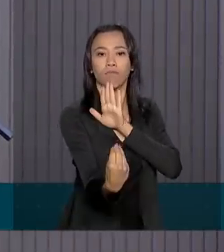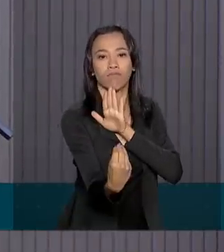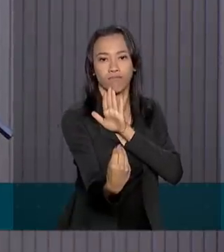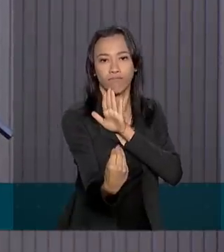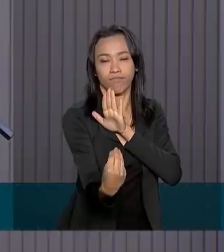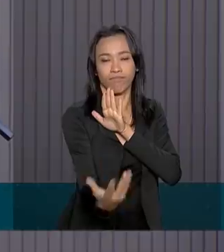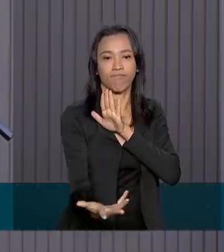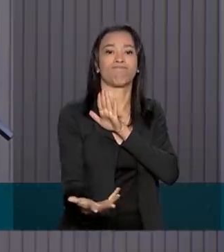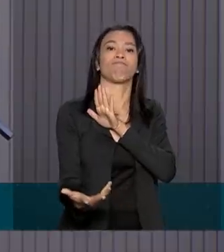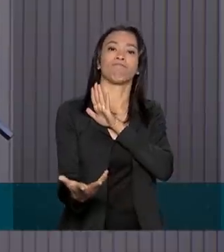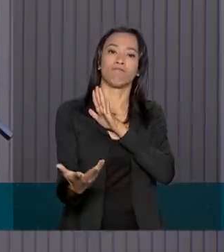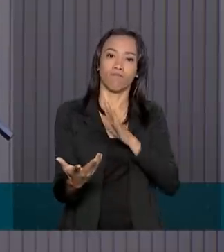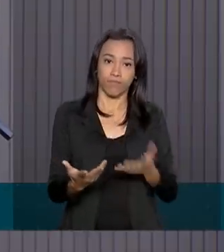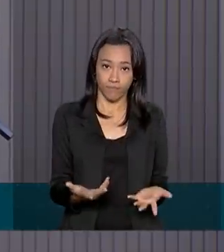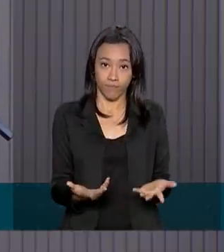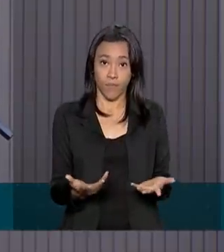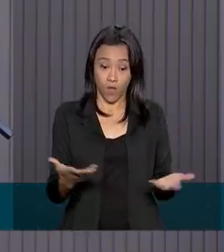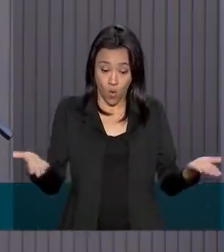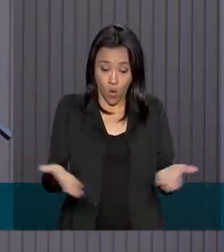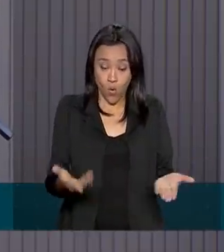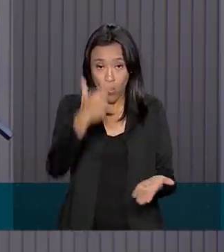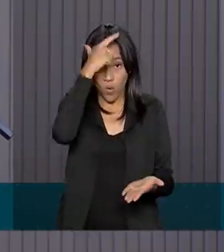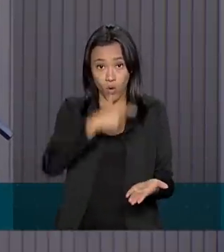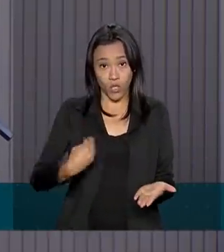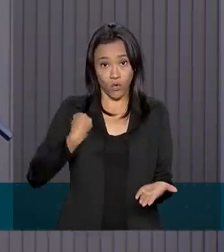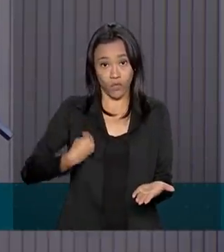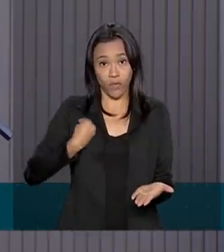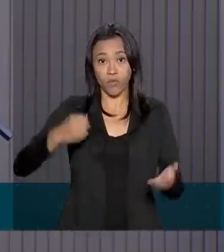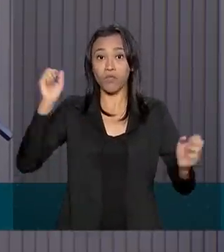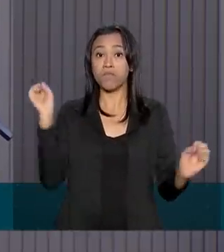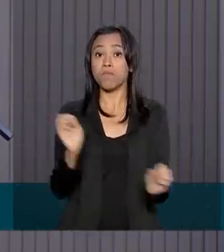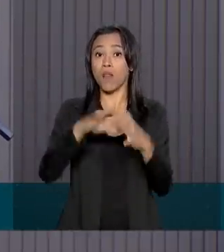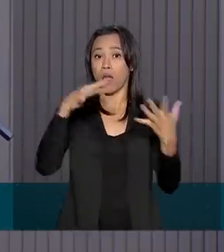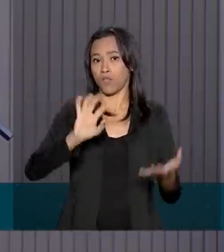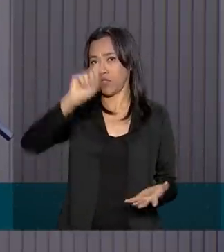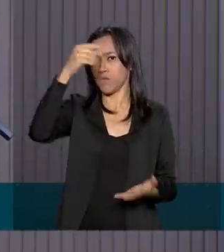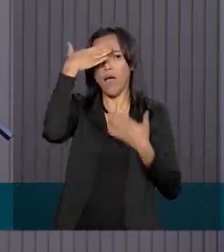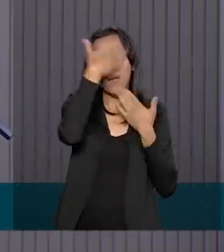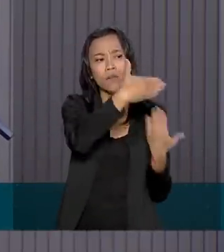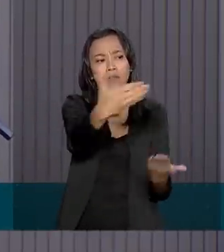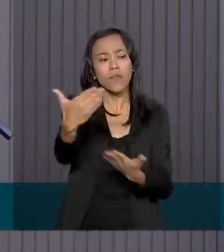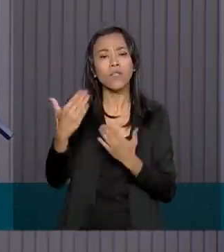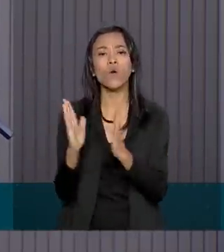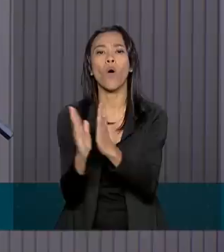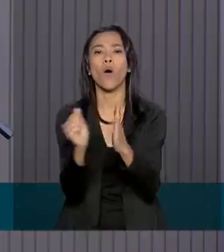Estou vivo hoje para o milagre de Deus. Agradeço as orações dos senhores.